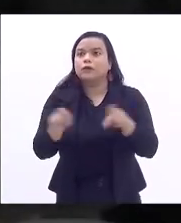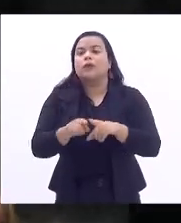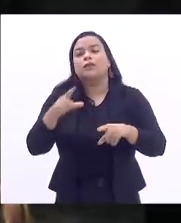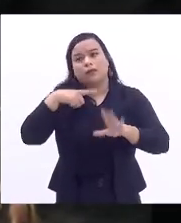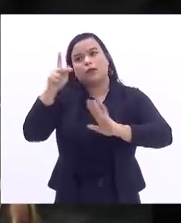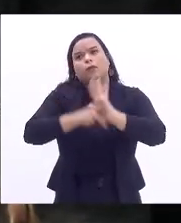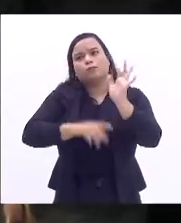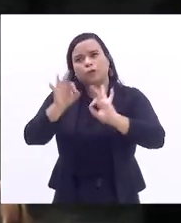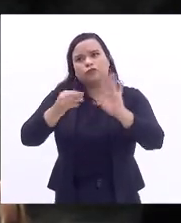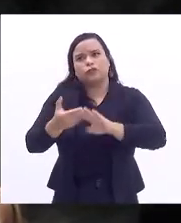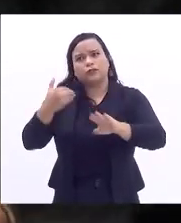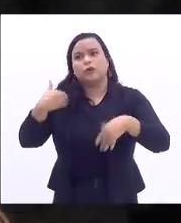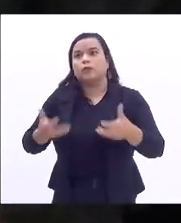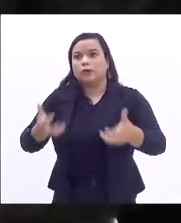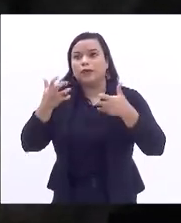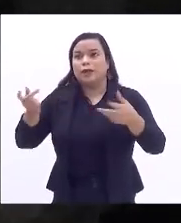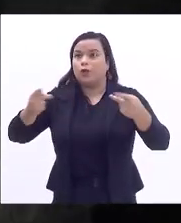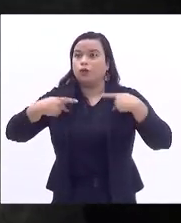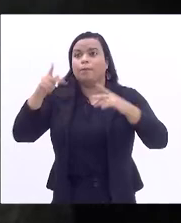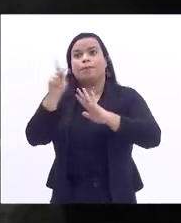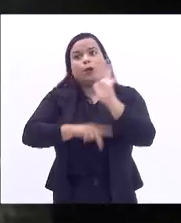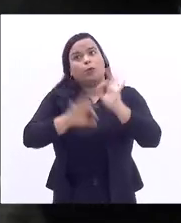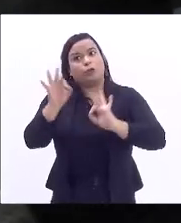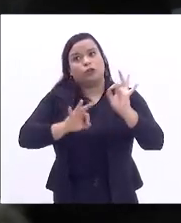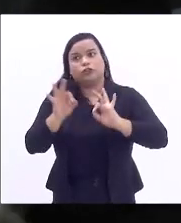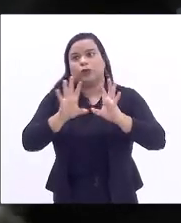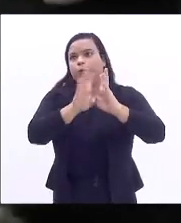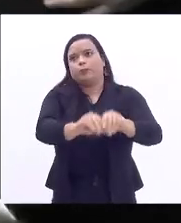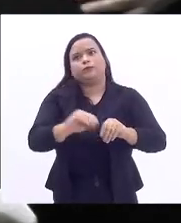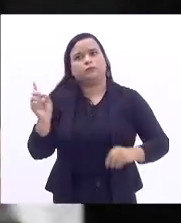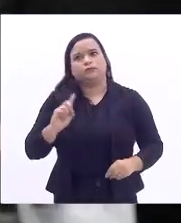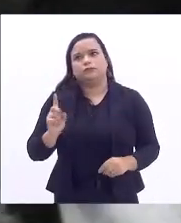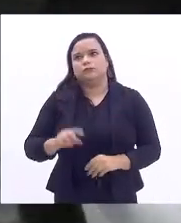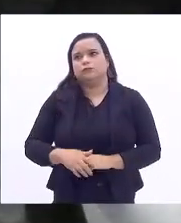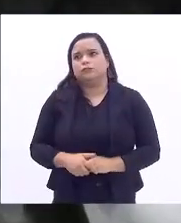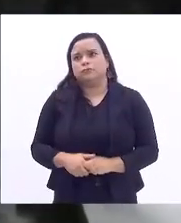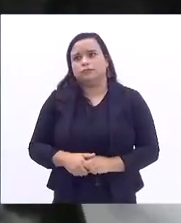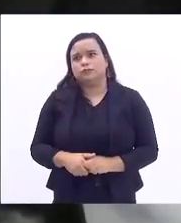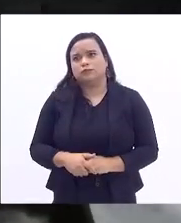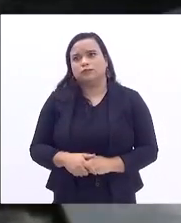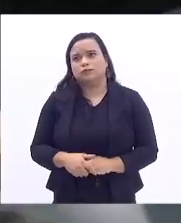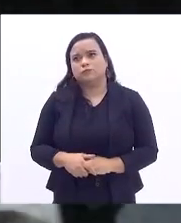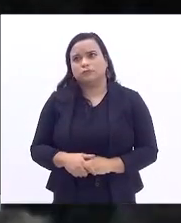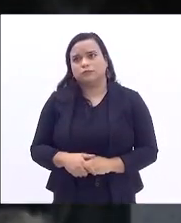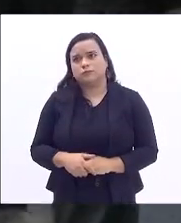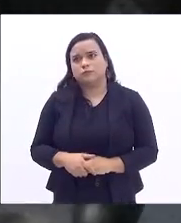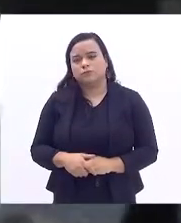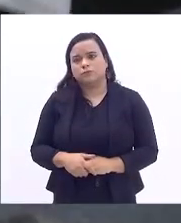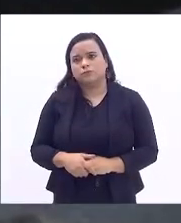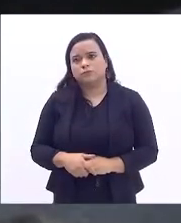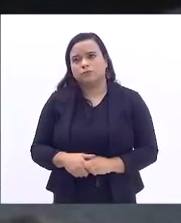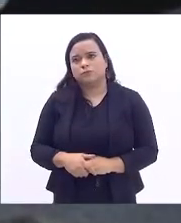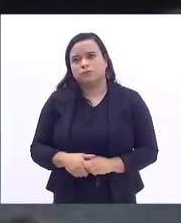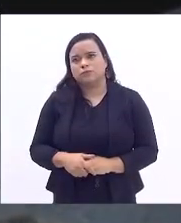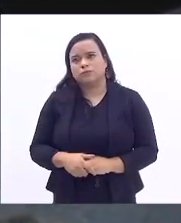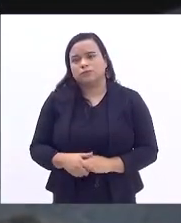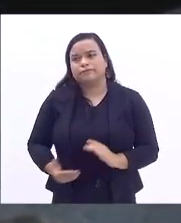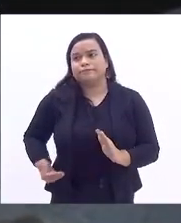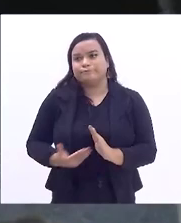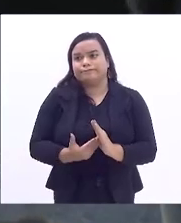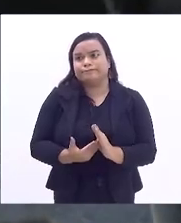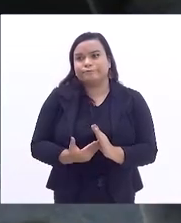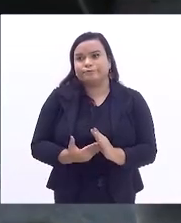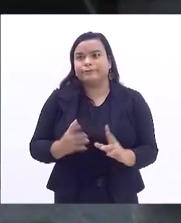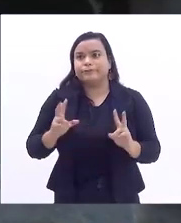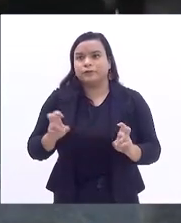que dê continuidade ao meu projeto e ele não se sinta é é é impedido em